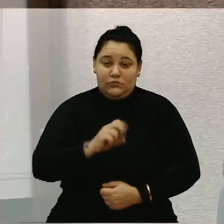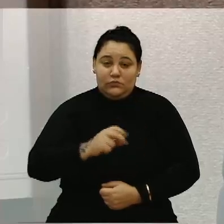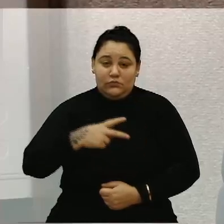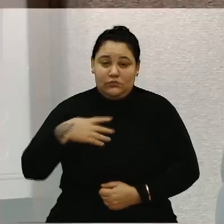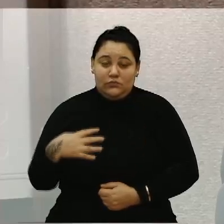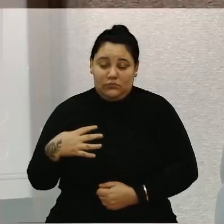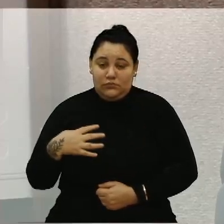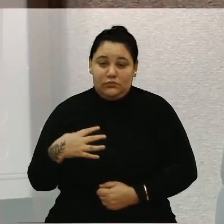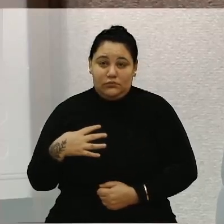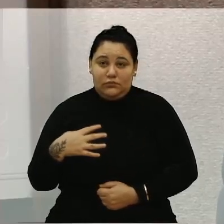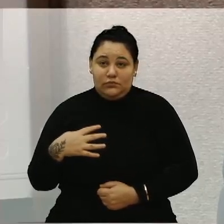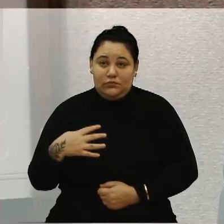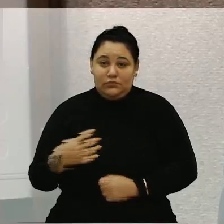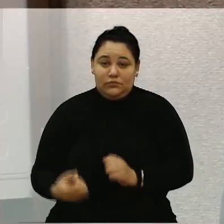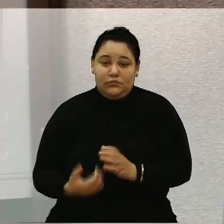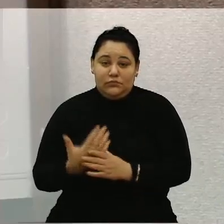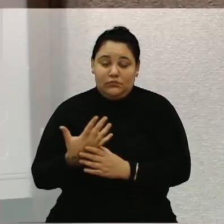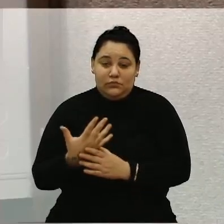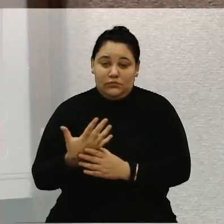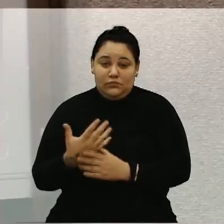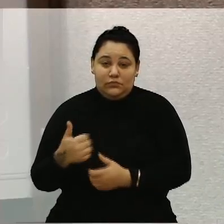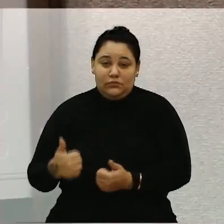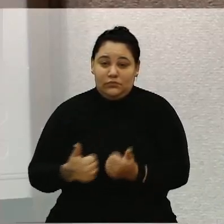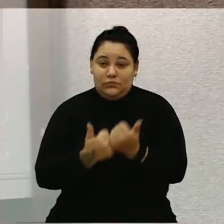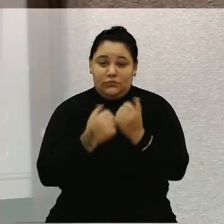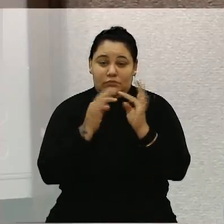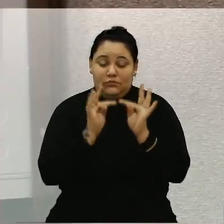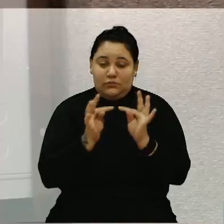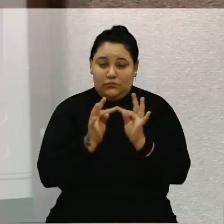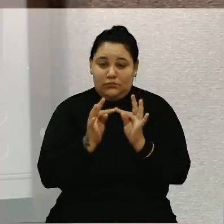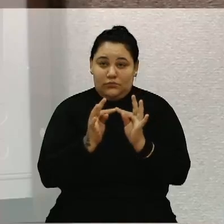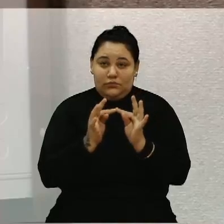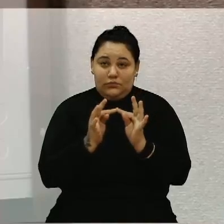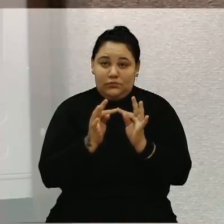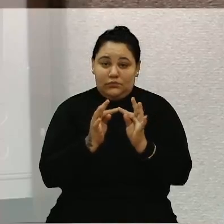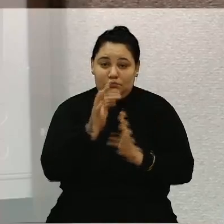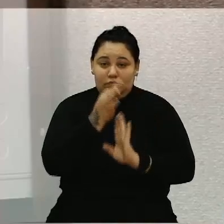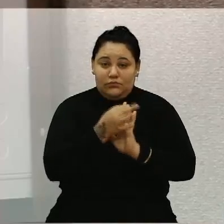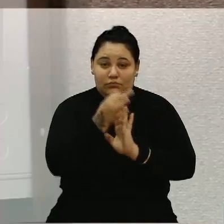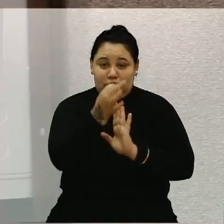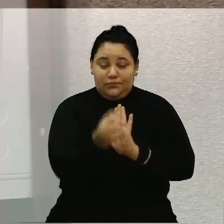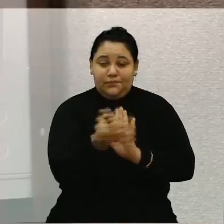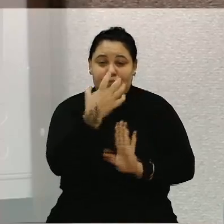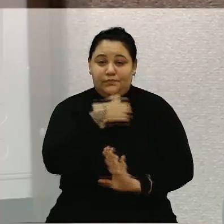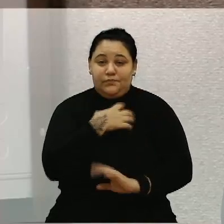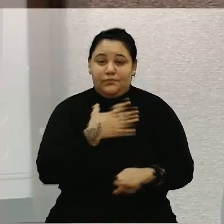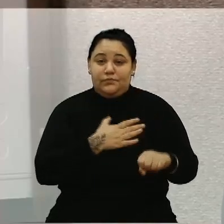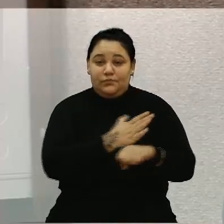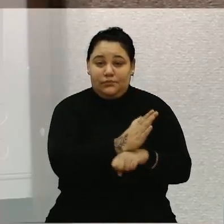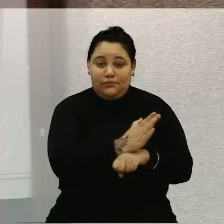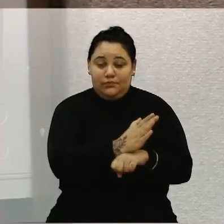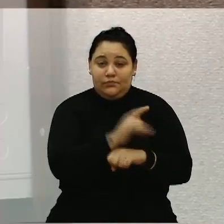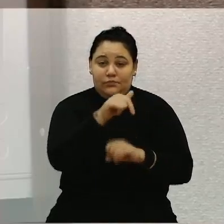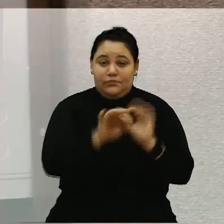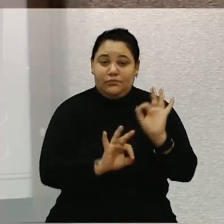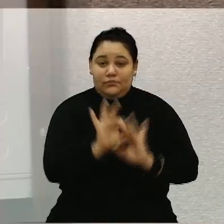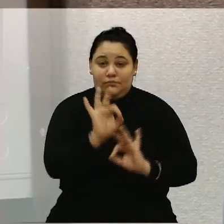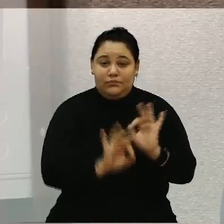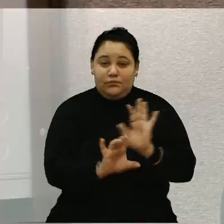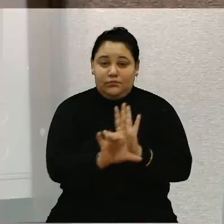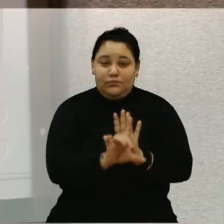38/2024, emitido por sua assessoria técnica, opina de forma favorável ao projeto de